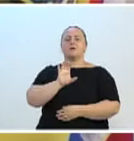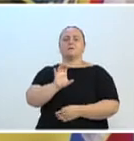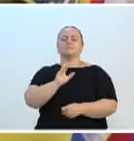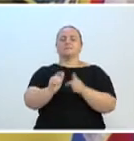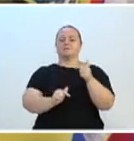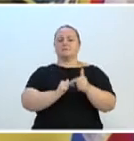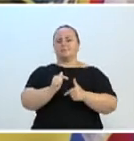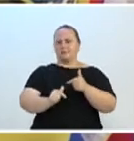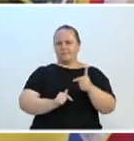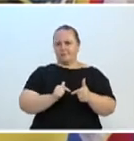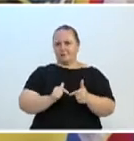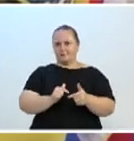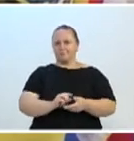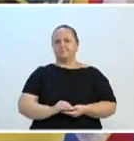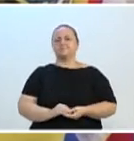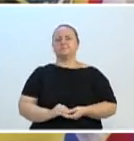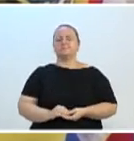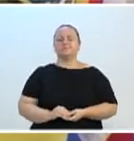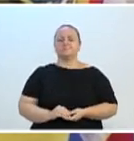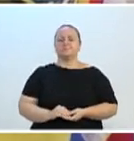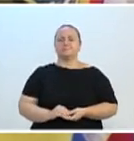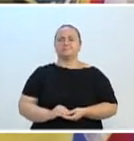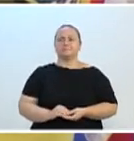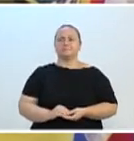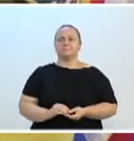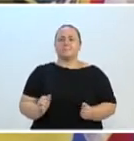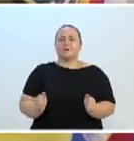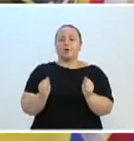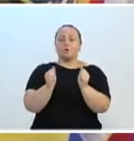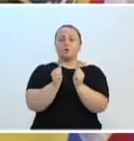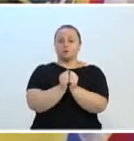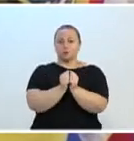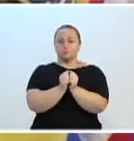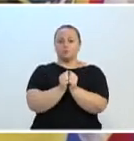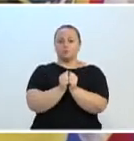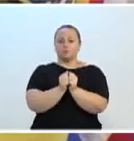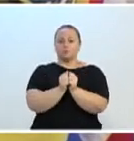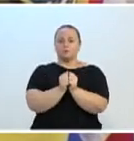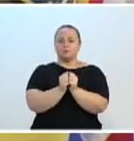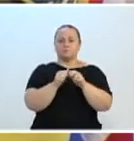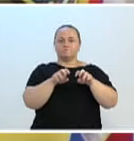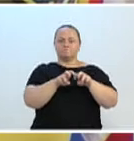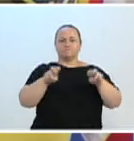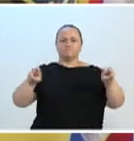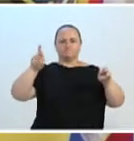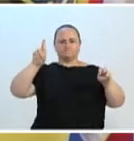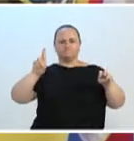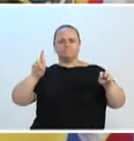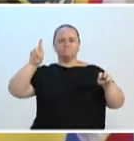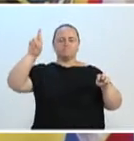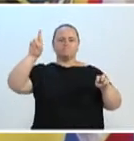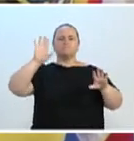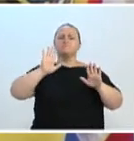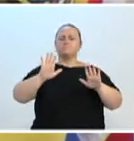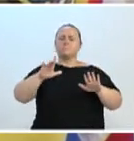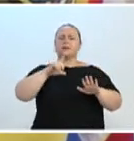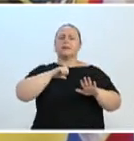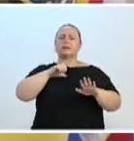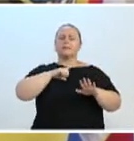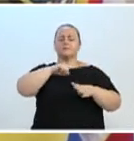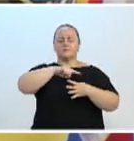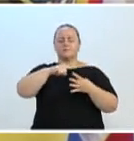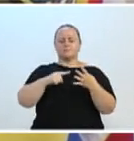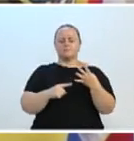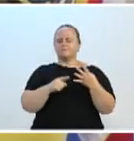Nós, juntamente com a mesa diretora, elaboramos um planejamento estratégico focado em 4 eixos principais